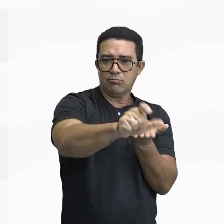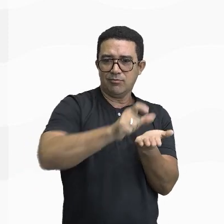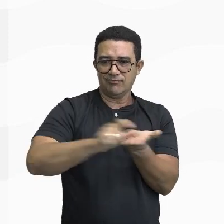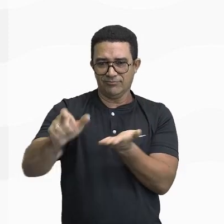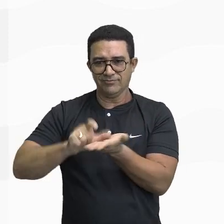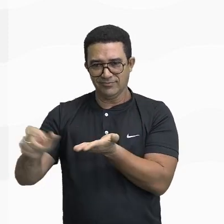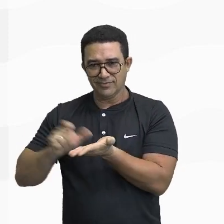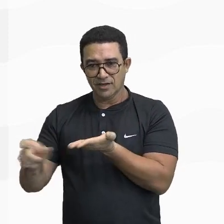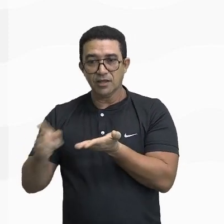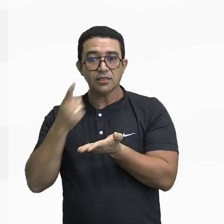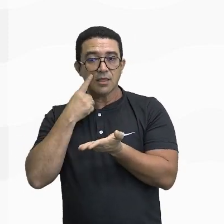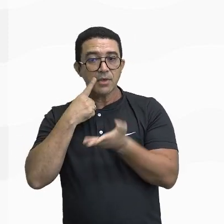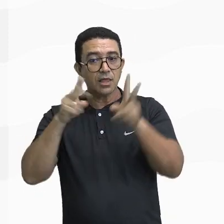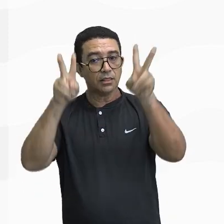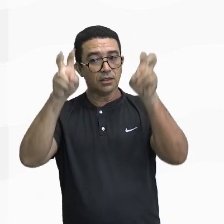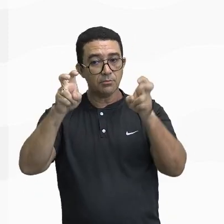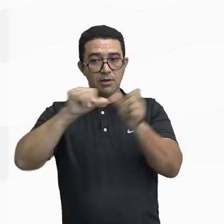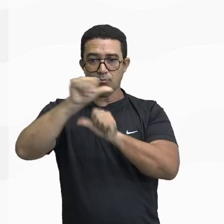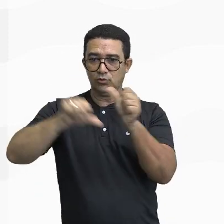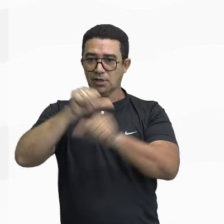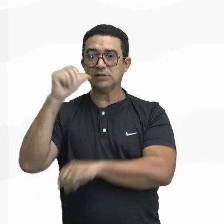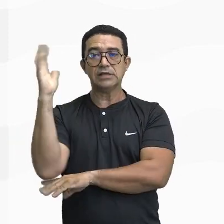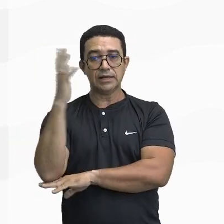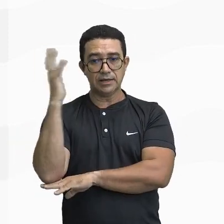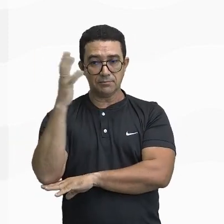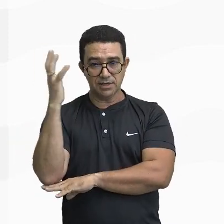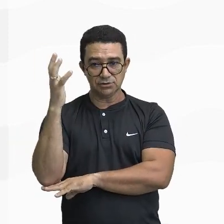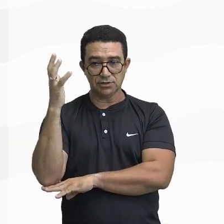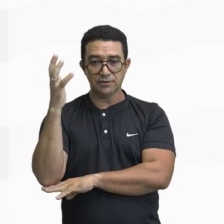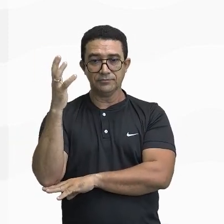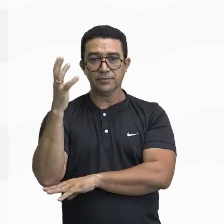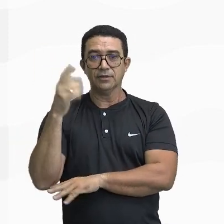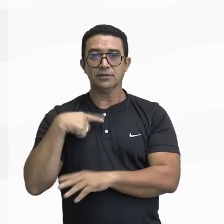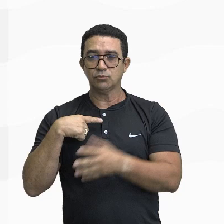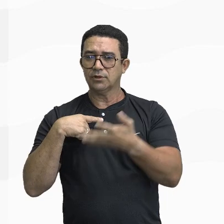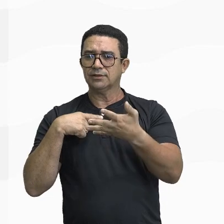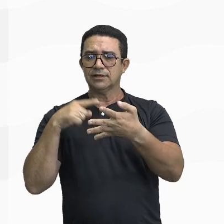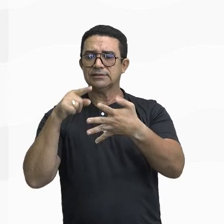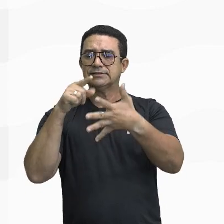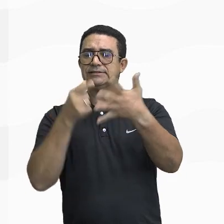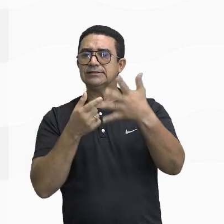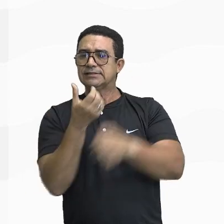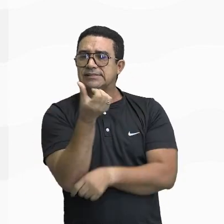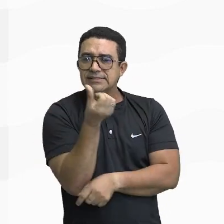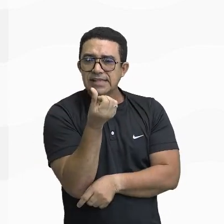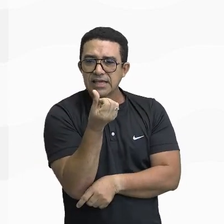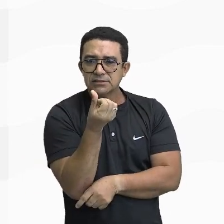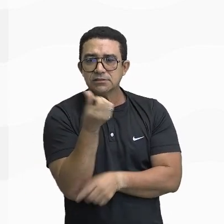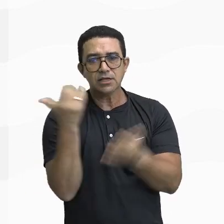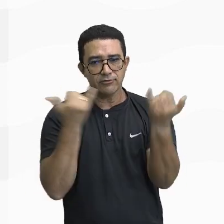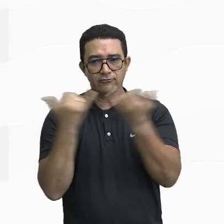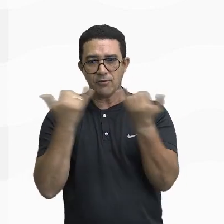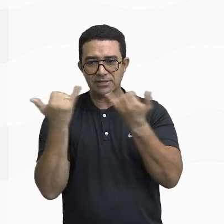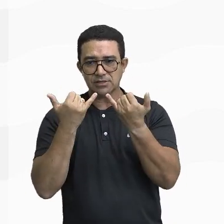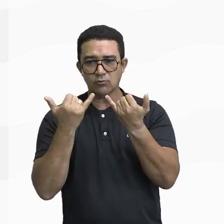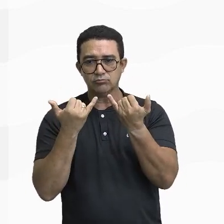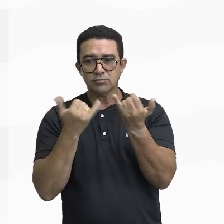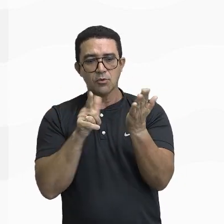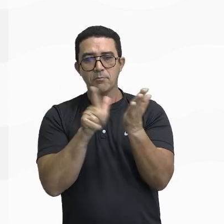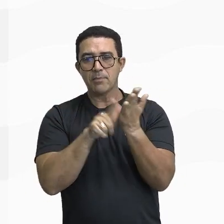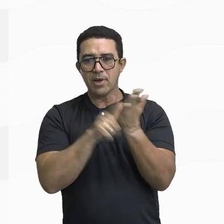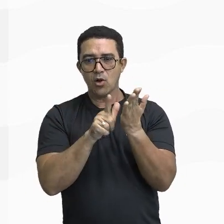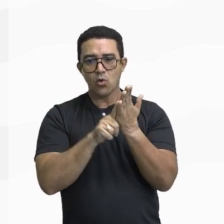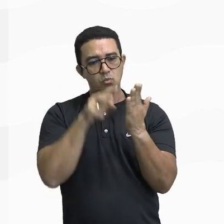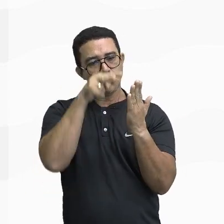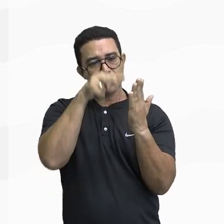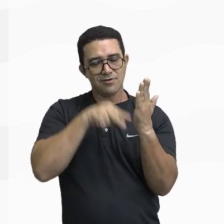mudanças climáticas como o título, e vejam que nós temos 6 informações relevantes ali, e elas também